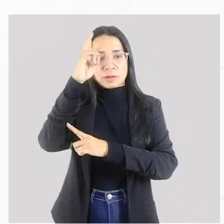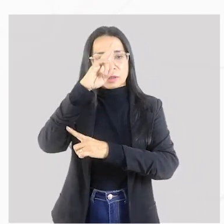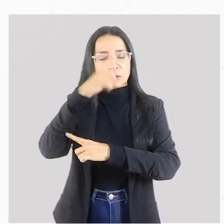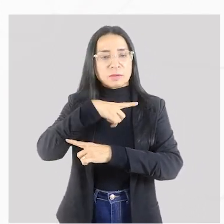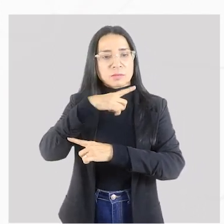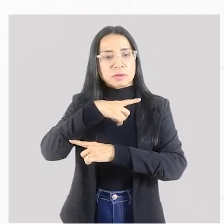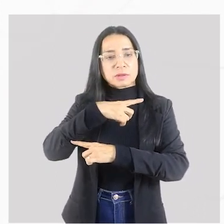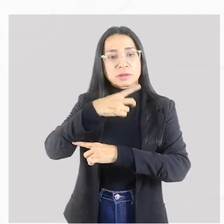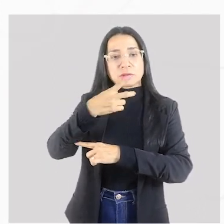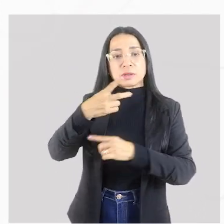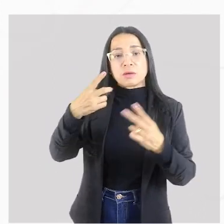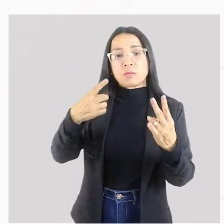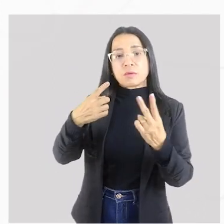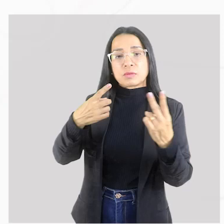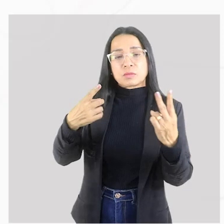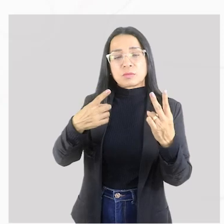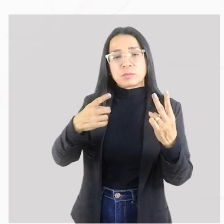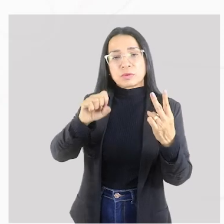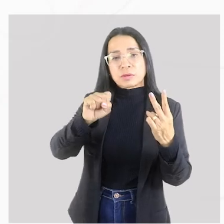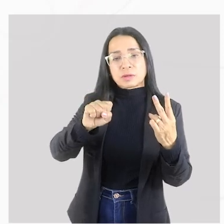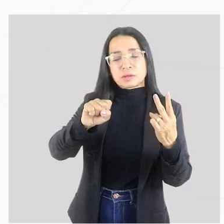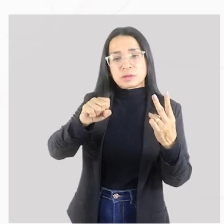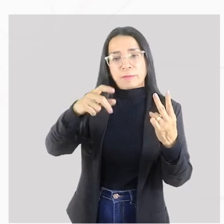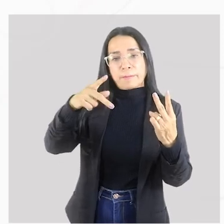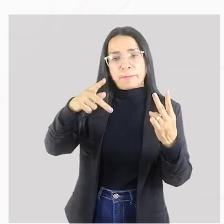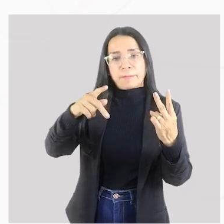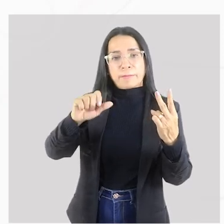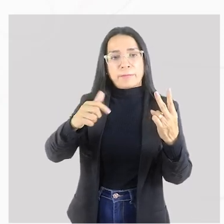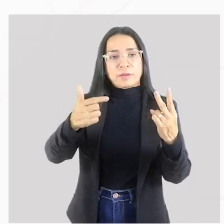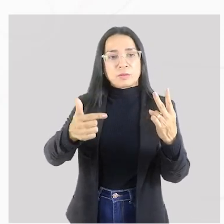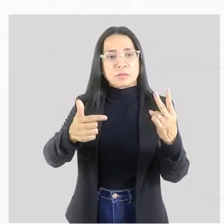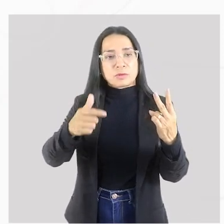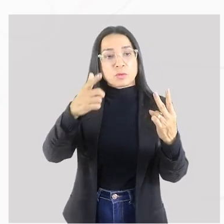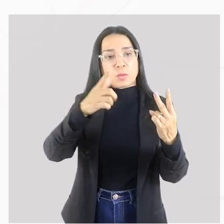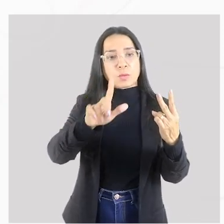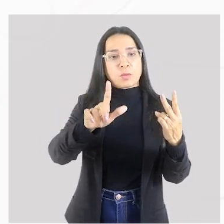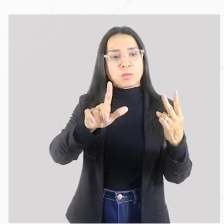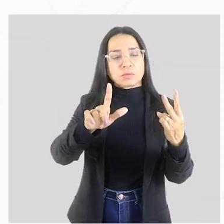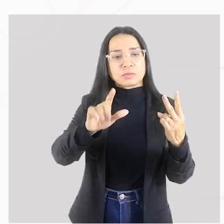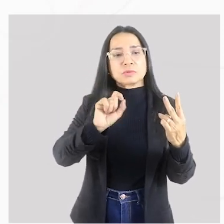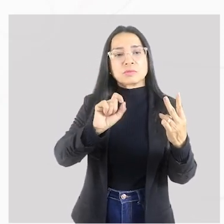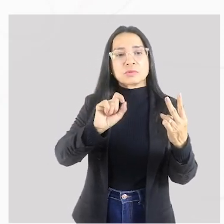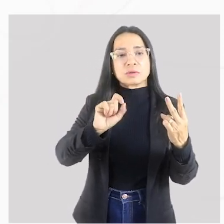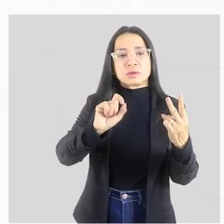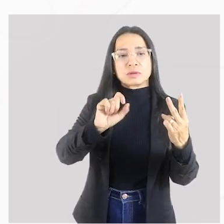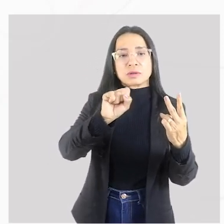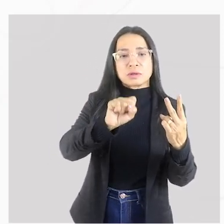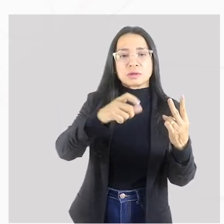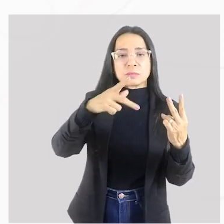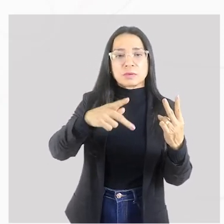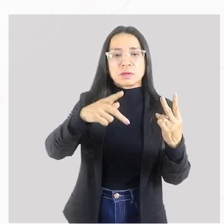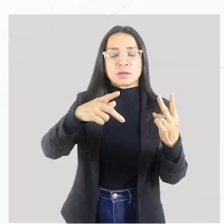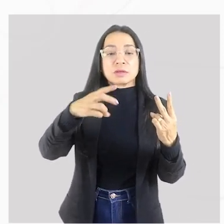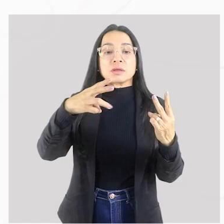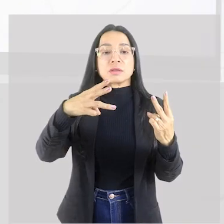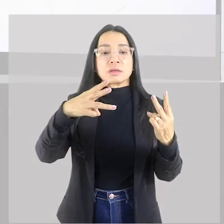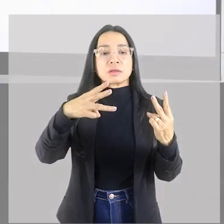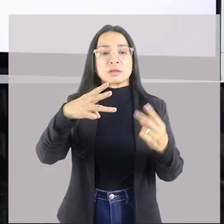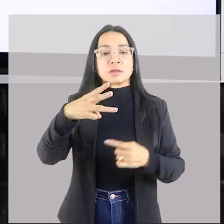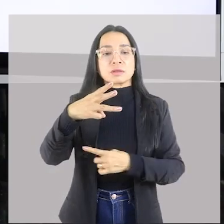uma dupla, ele é sp2. Esse aqui também é sp2. Esses outros aqui todos são sp3. Esses aqui todos